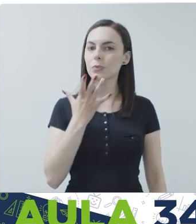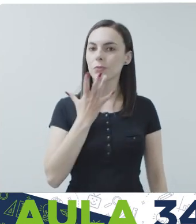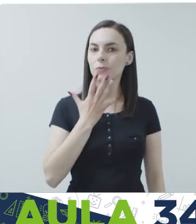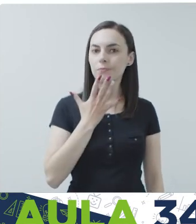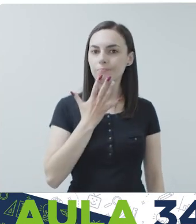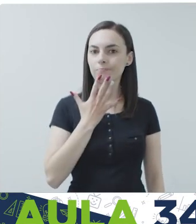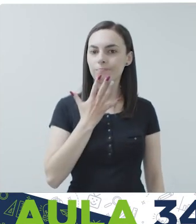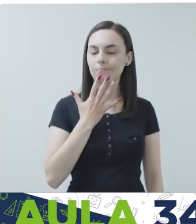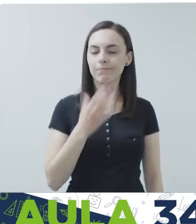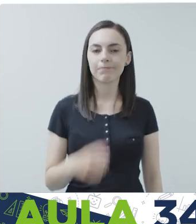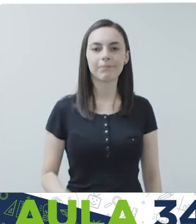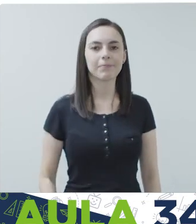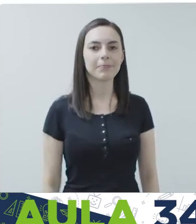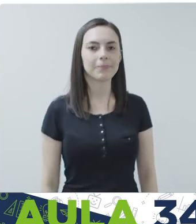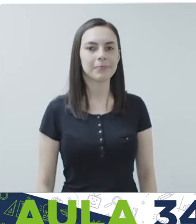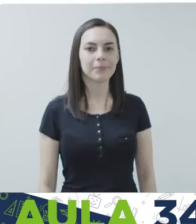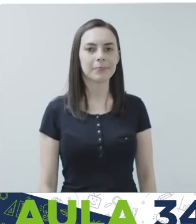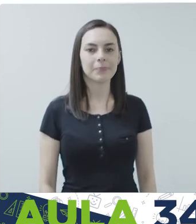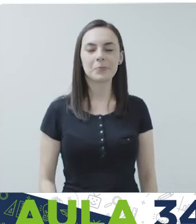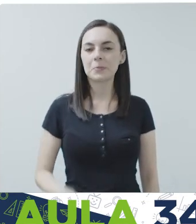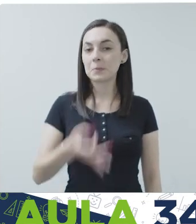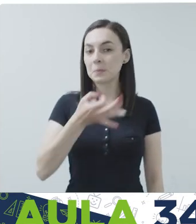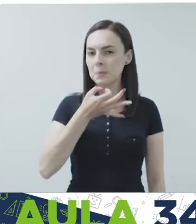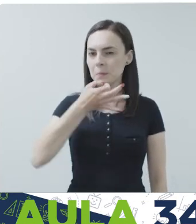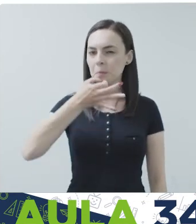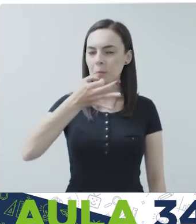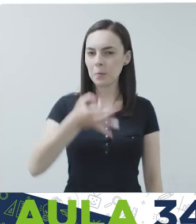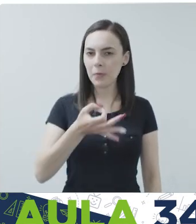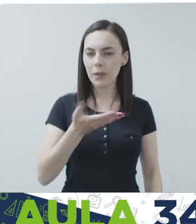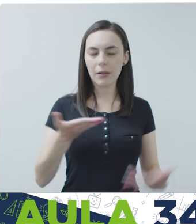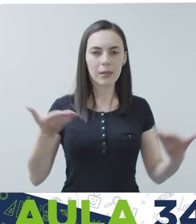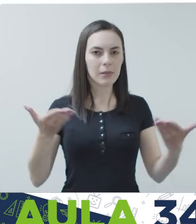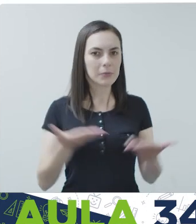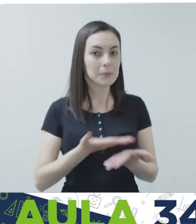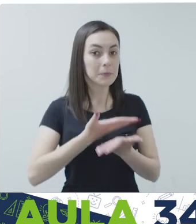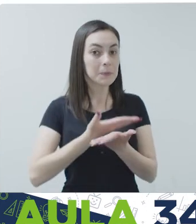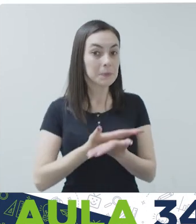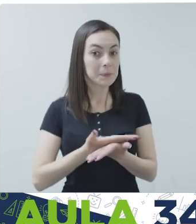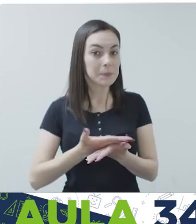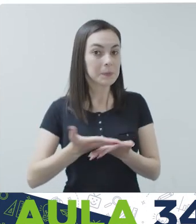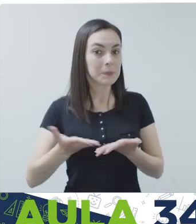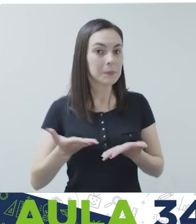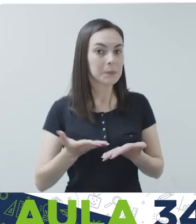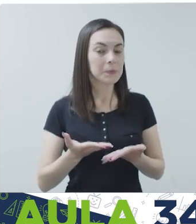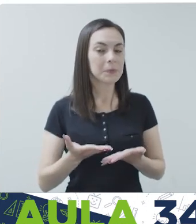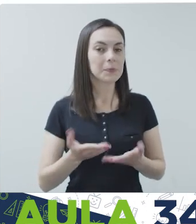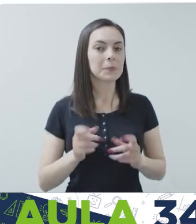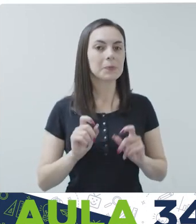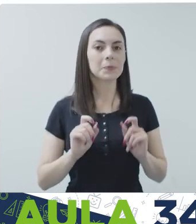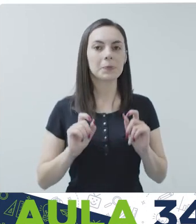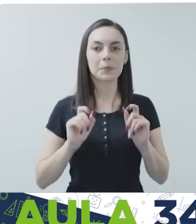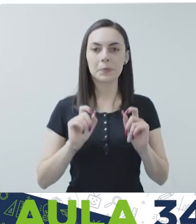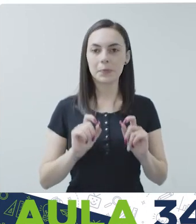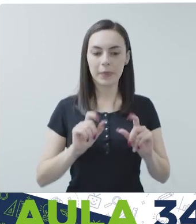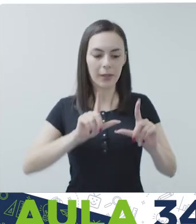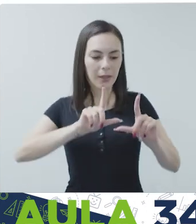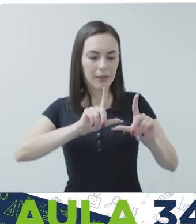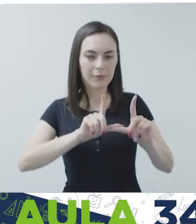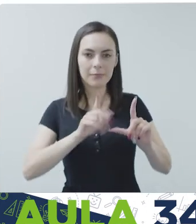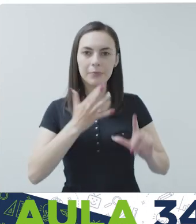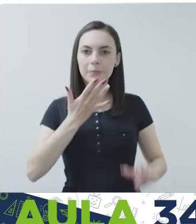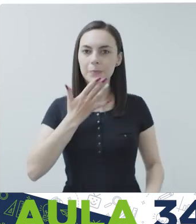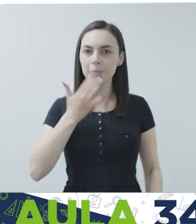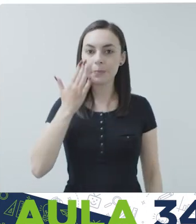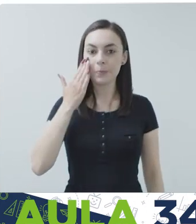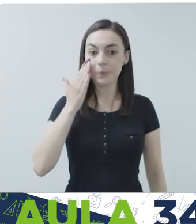cores. E o que vocês acham da gente começar com a cartinha de cor